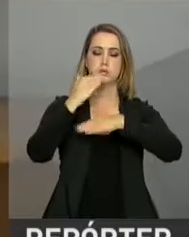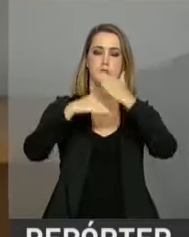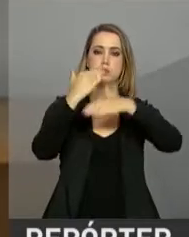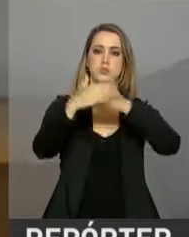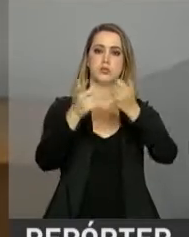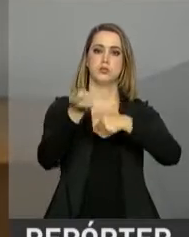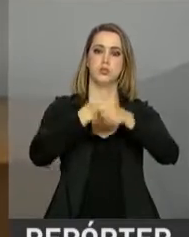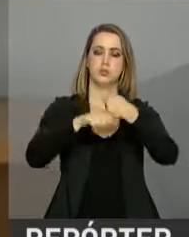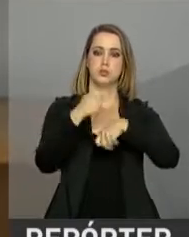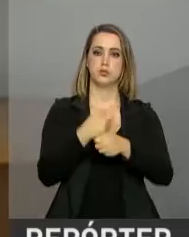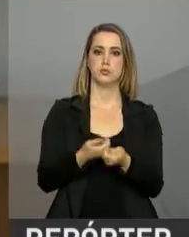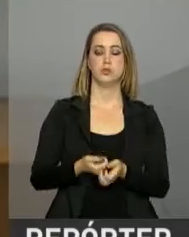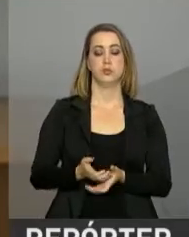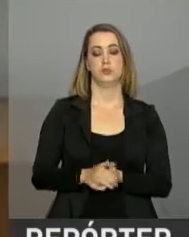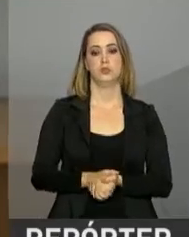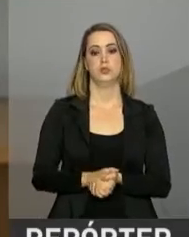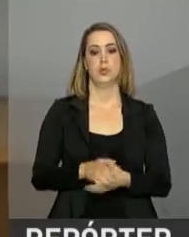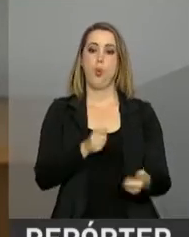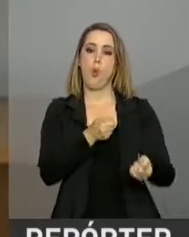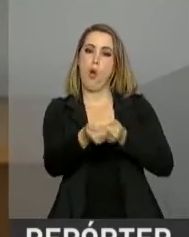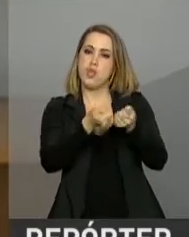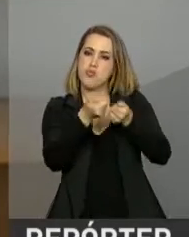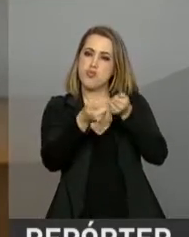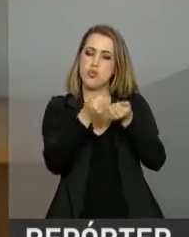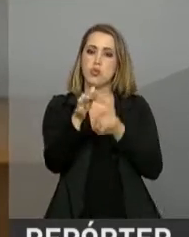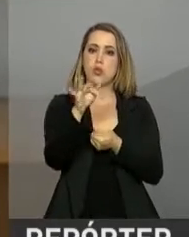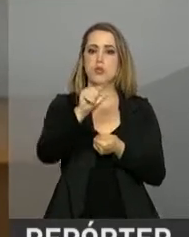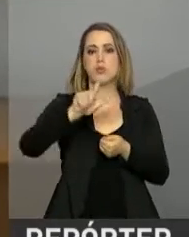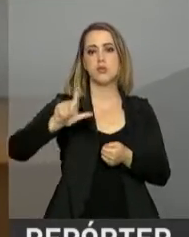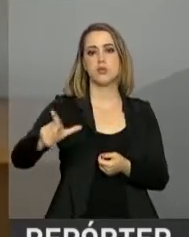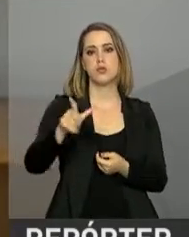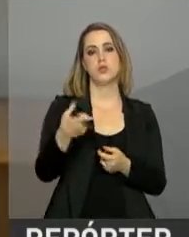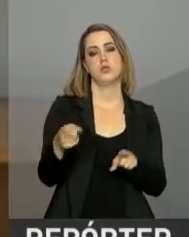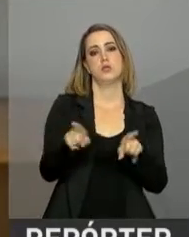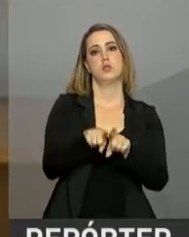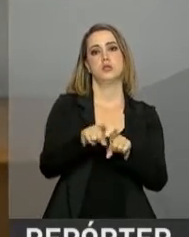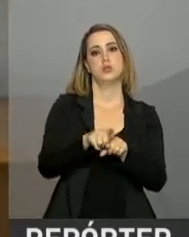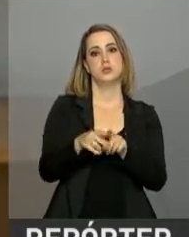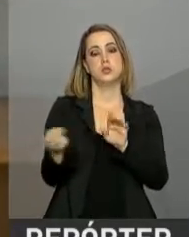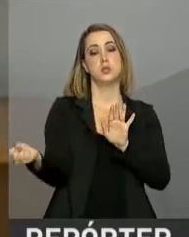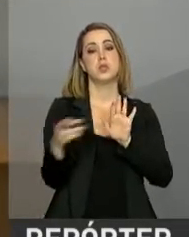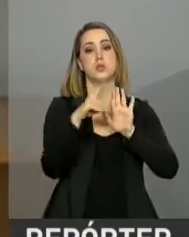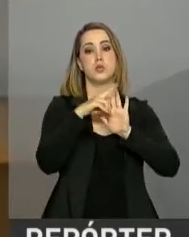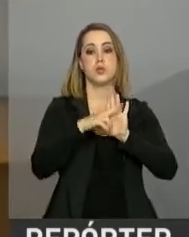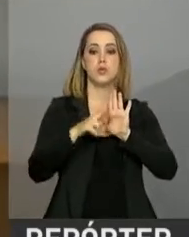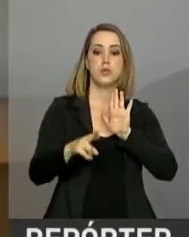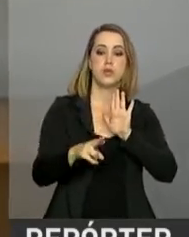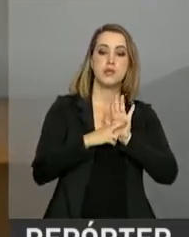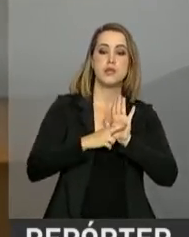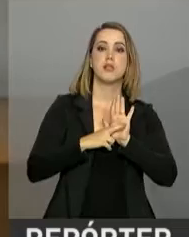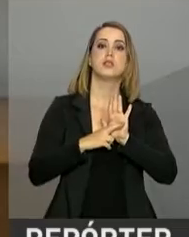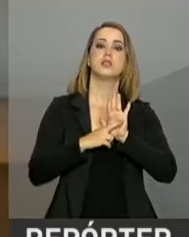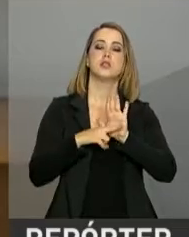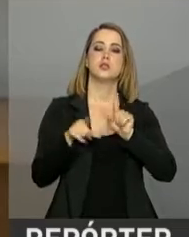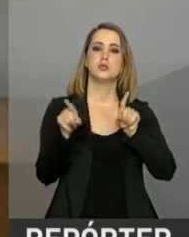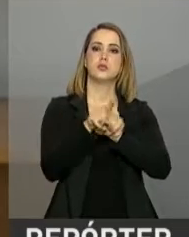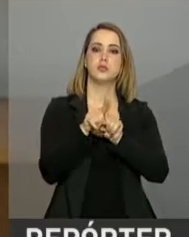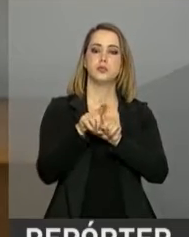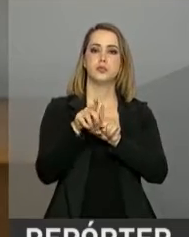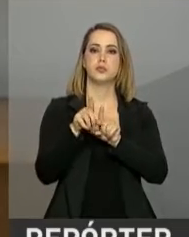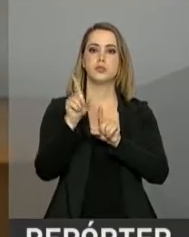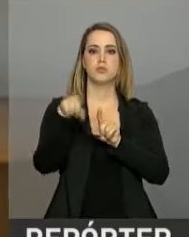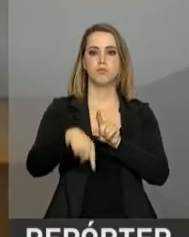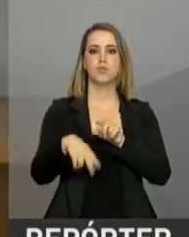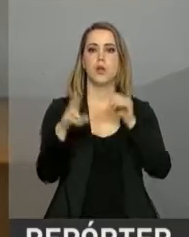o ajuste fiscal né e as reformas que dão sustentabilidade para e se a junção é é